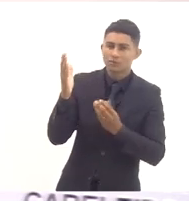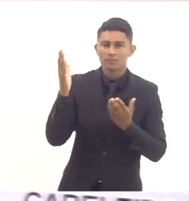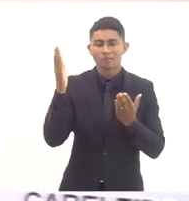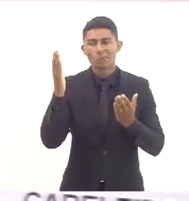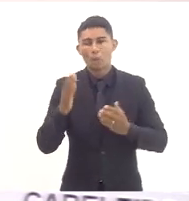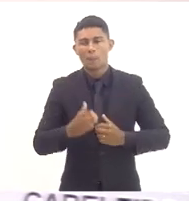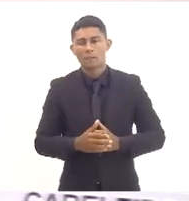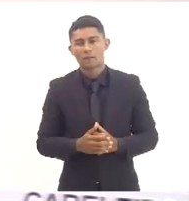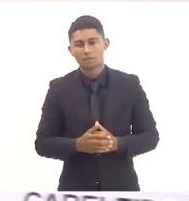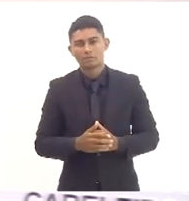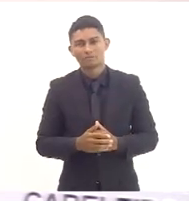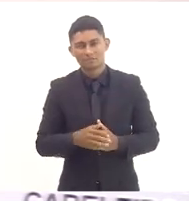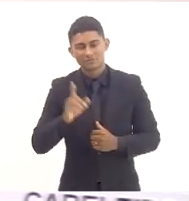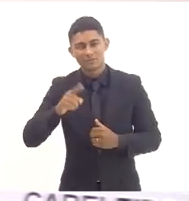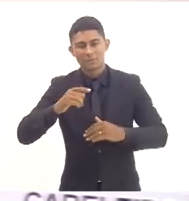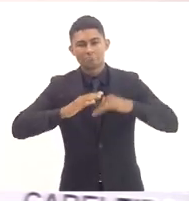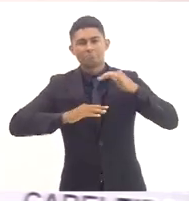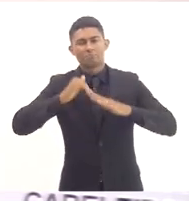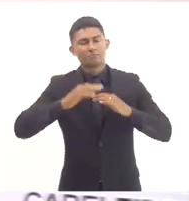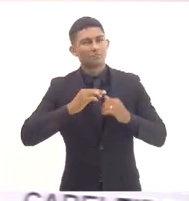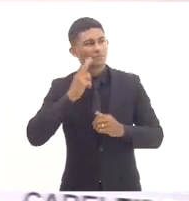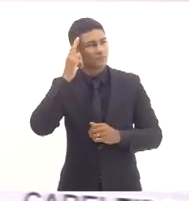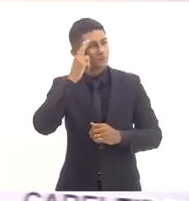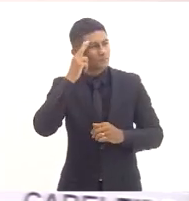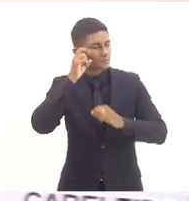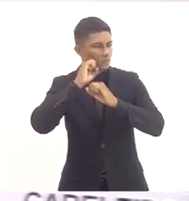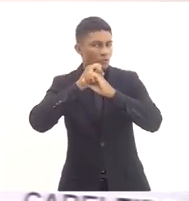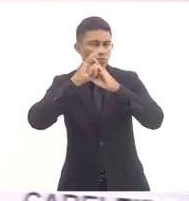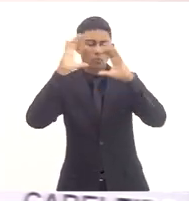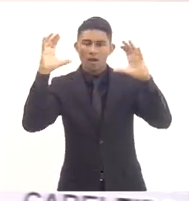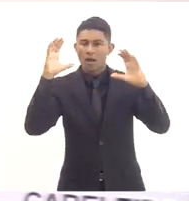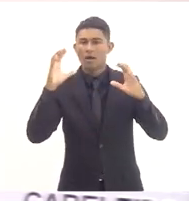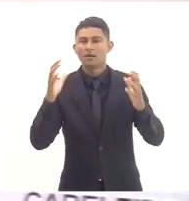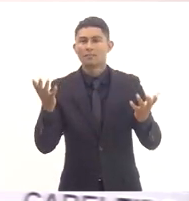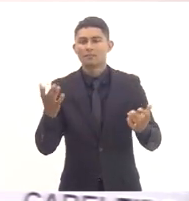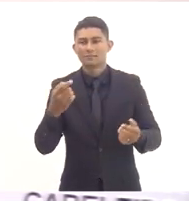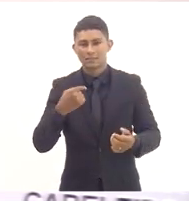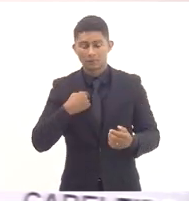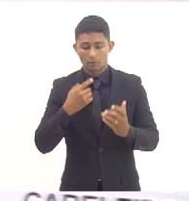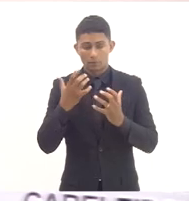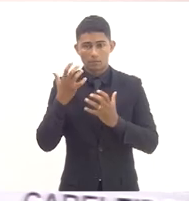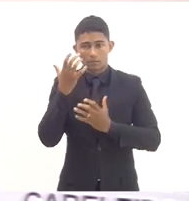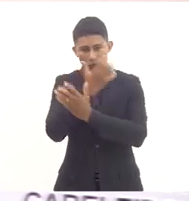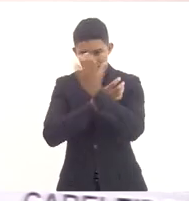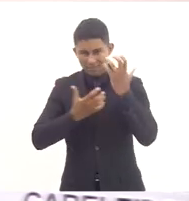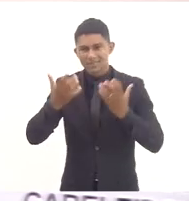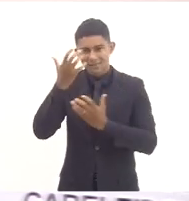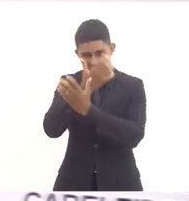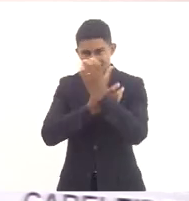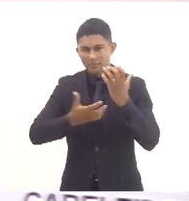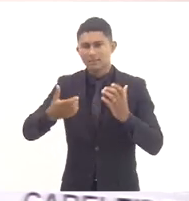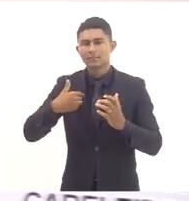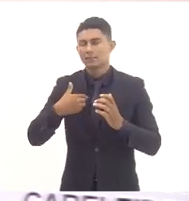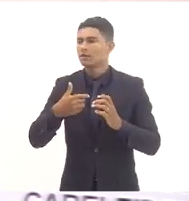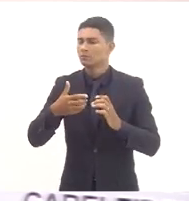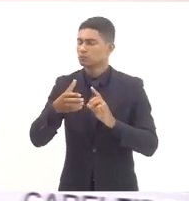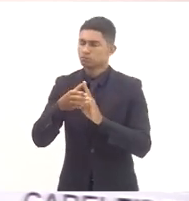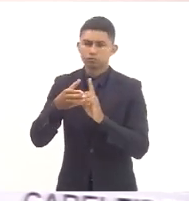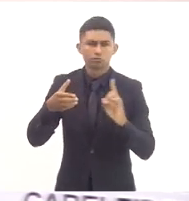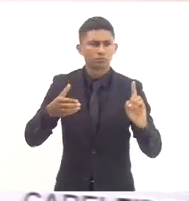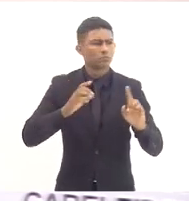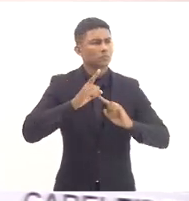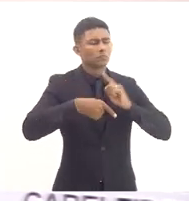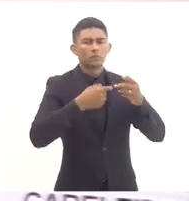Oi e essa é a nossa capacidade de sonhar outras realidade e aí eu saí da música e um dia recebeu um convite para